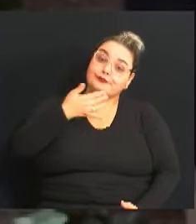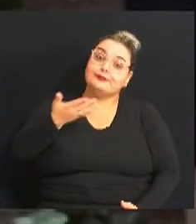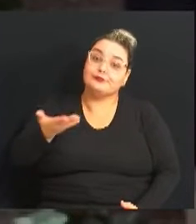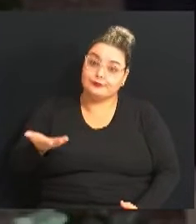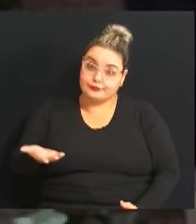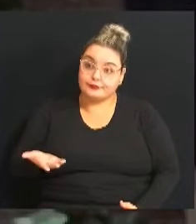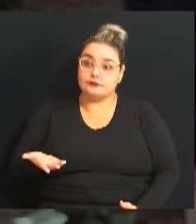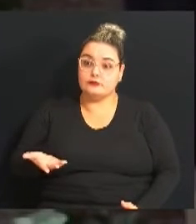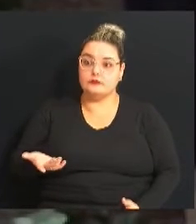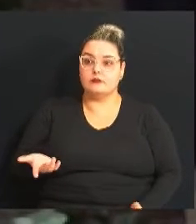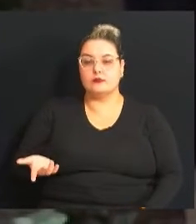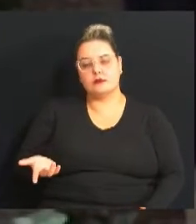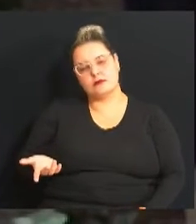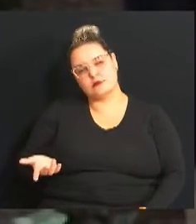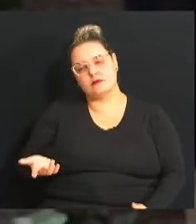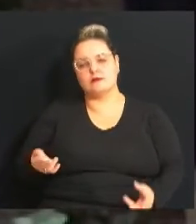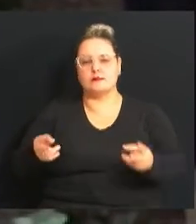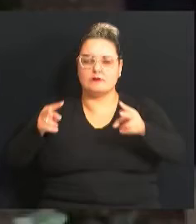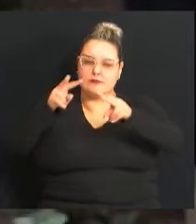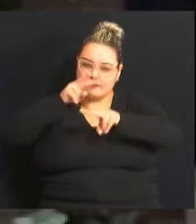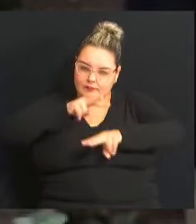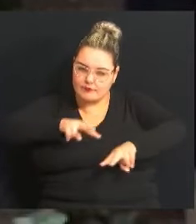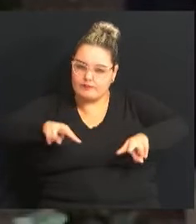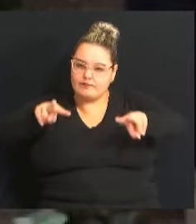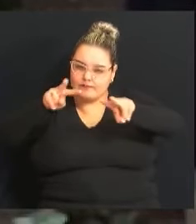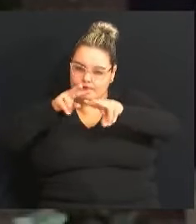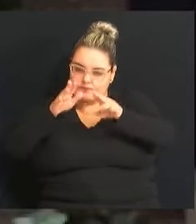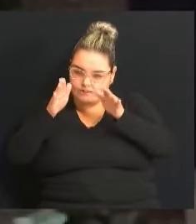uma certa visão estreita,